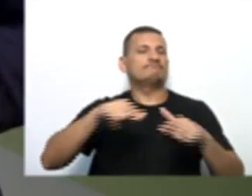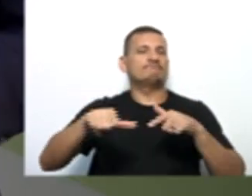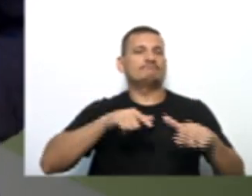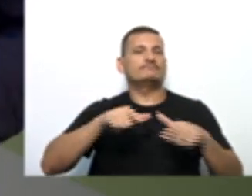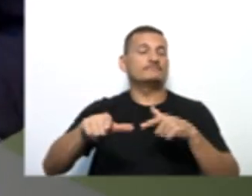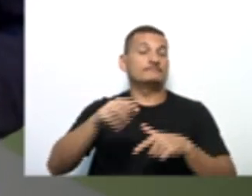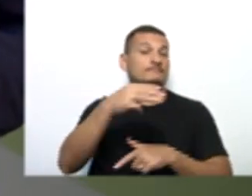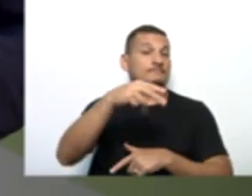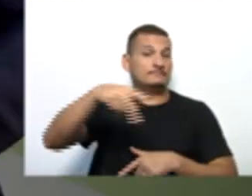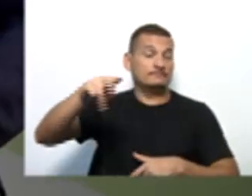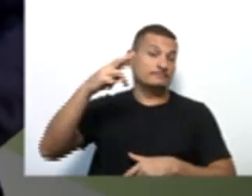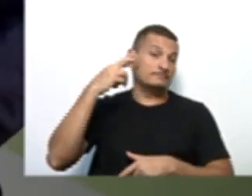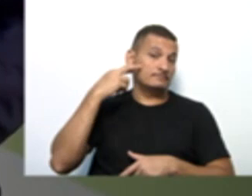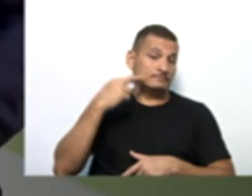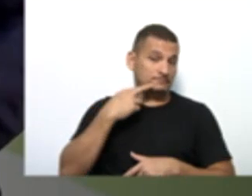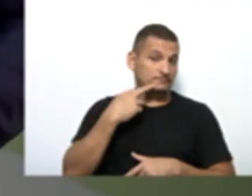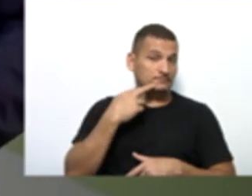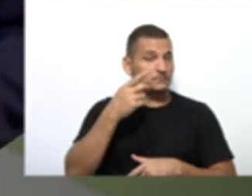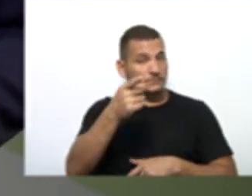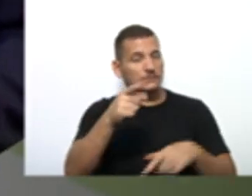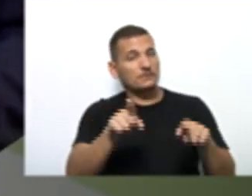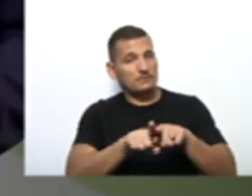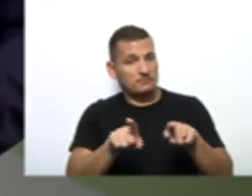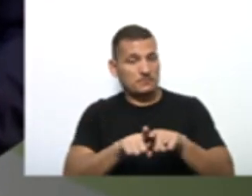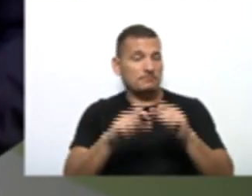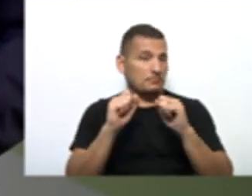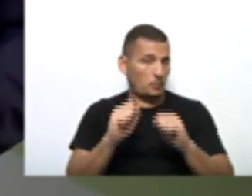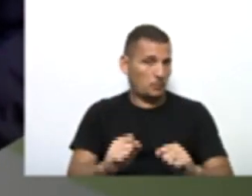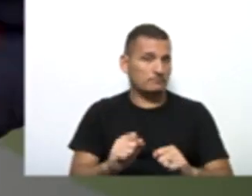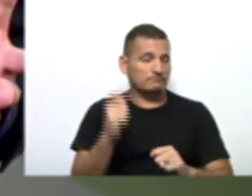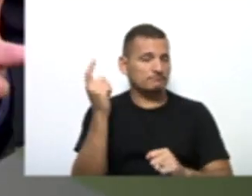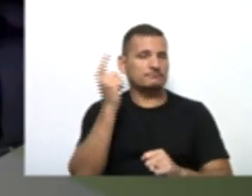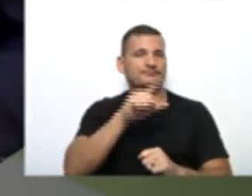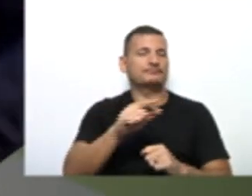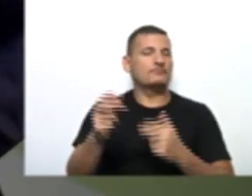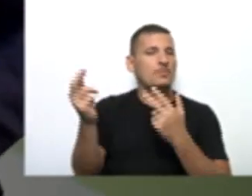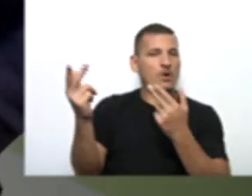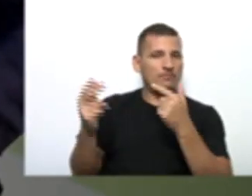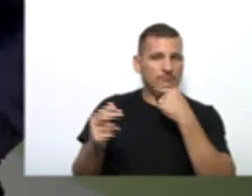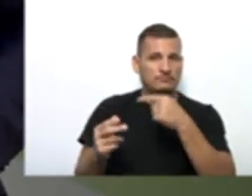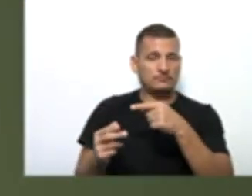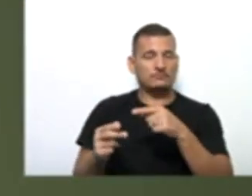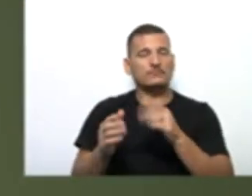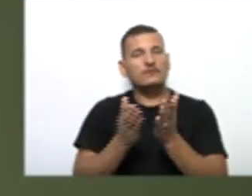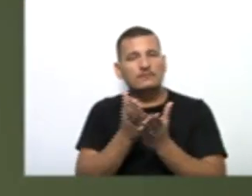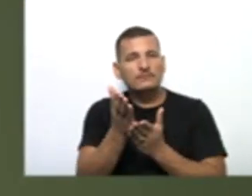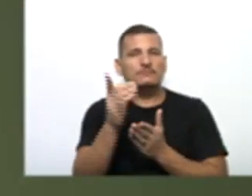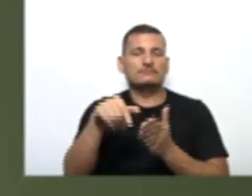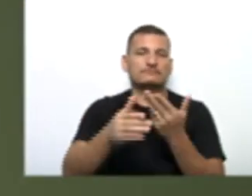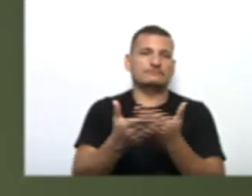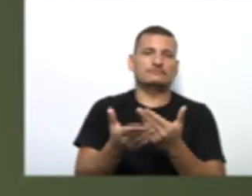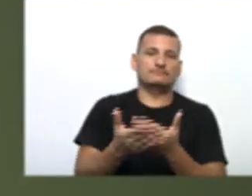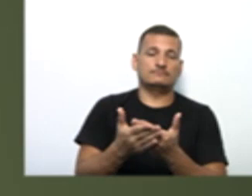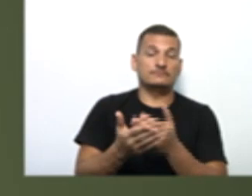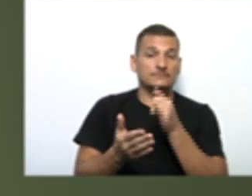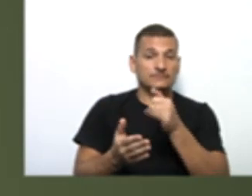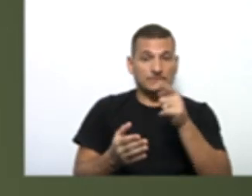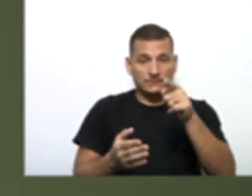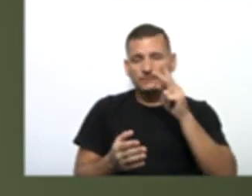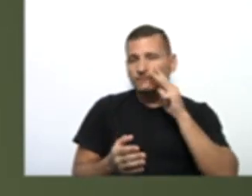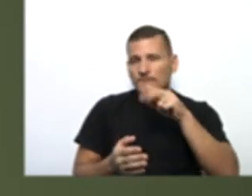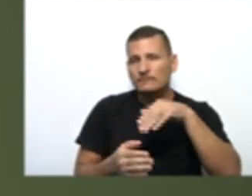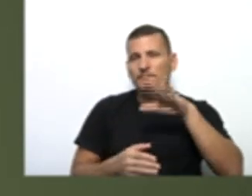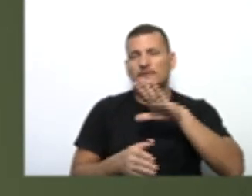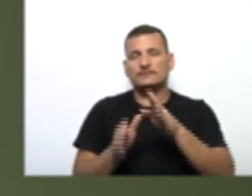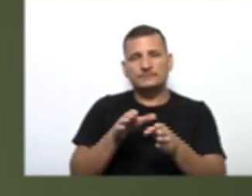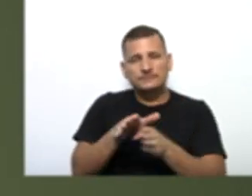Público de Rondônia. E você também pode chegar lá. O caminho, os estudos. Para você acompanhar mais dicas sobre o